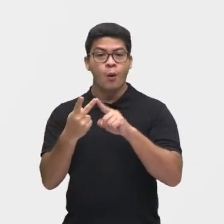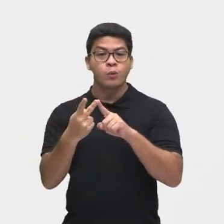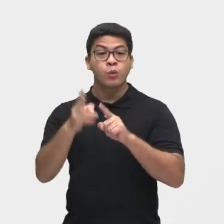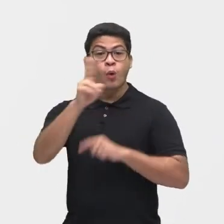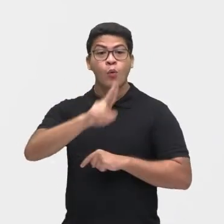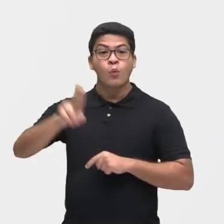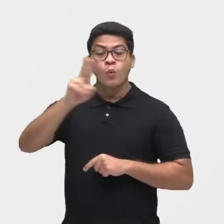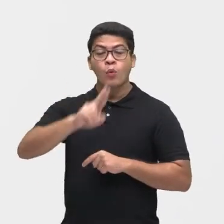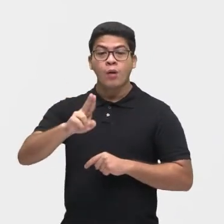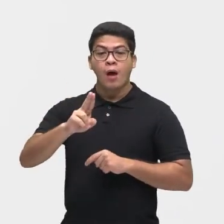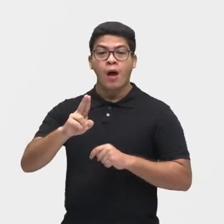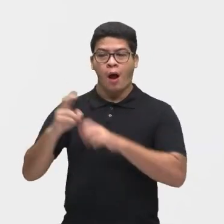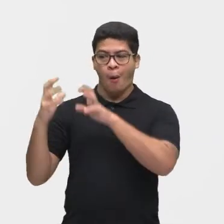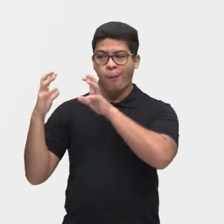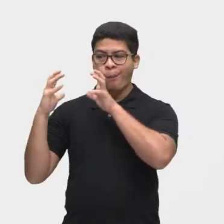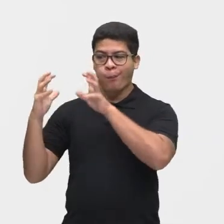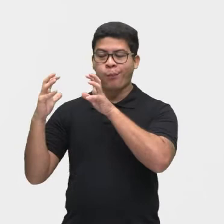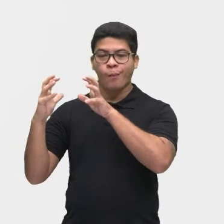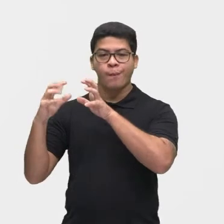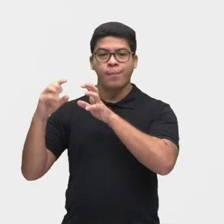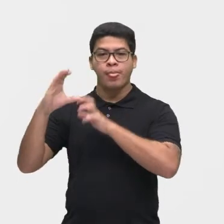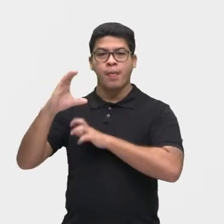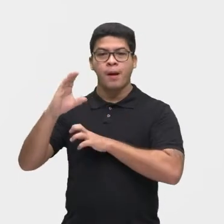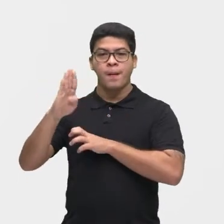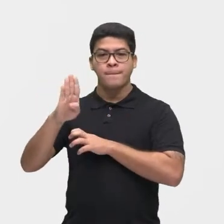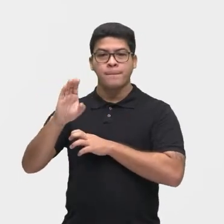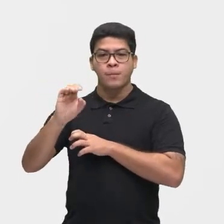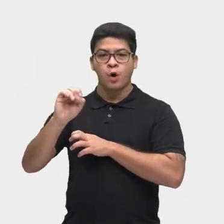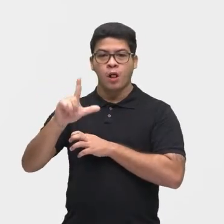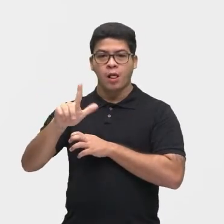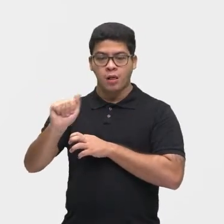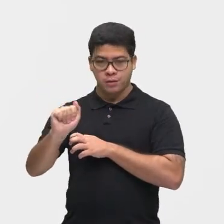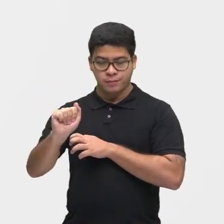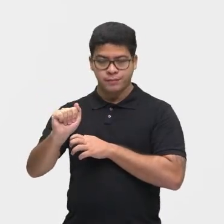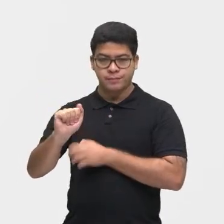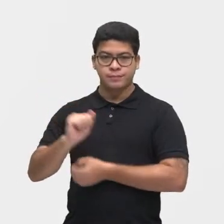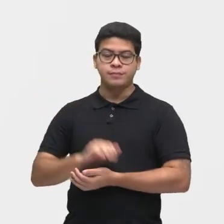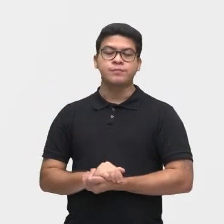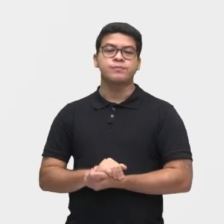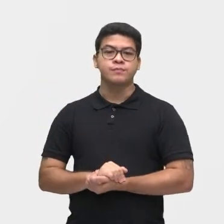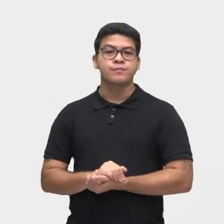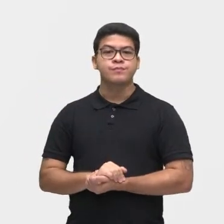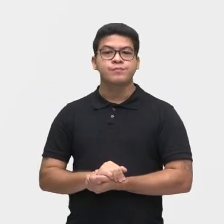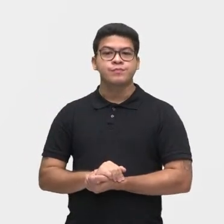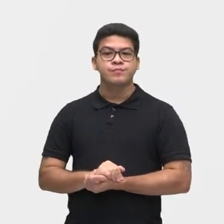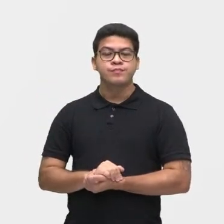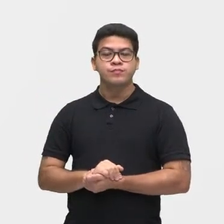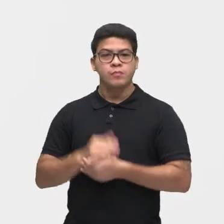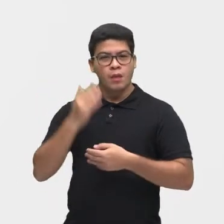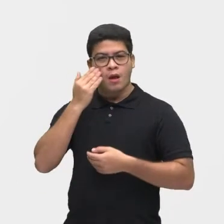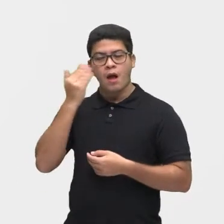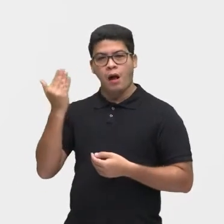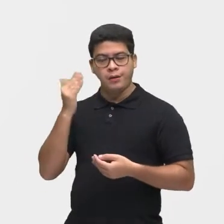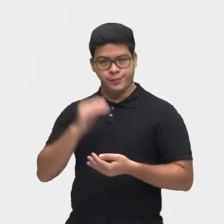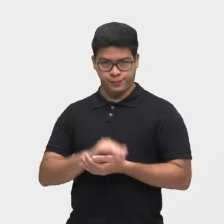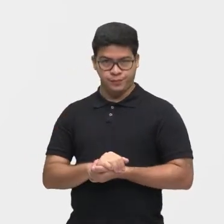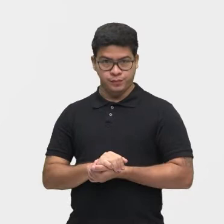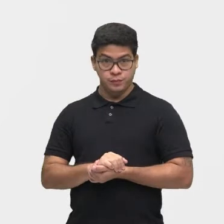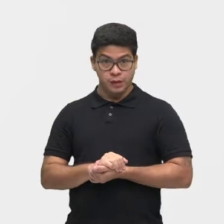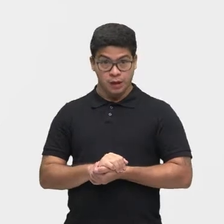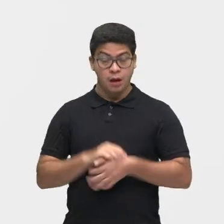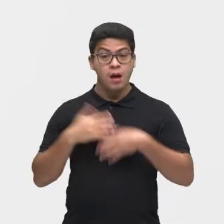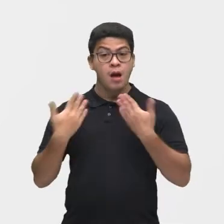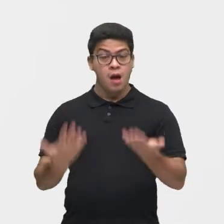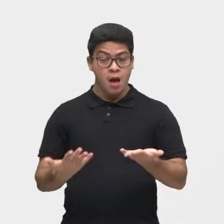utilizando o aparelho bola. Ok? Tá bom? Prosseguindo aí, nós vamos ver aí, ó, que a ginástica rítmica, né,